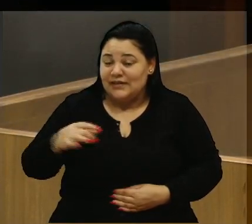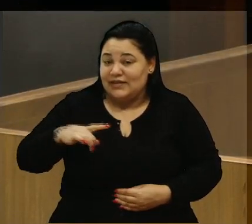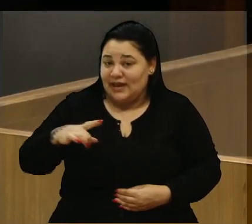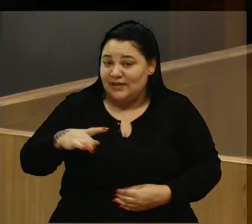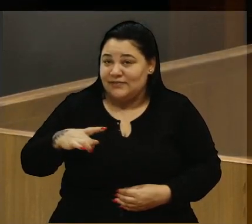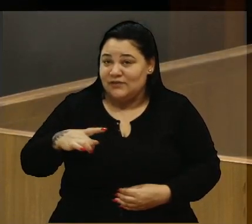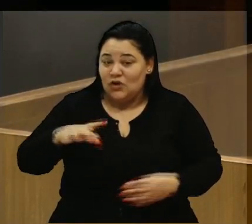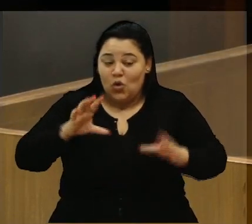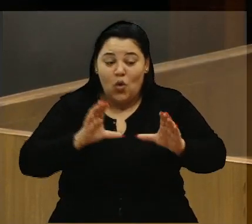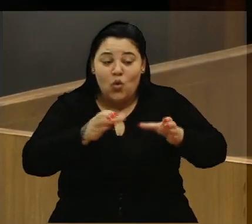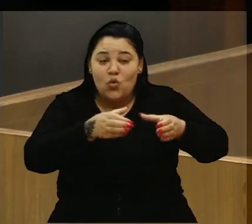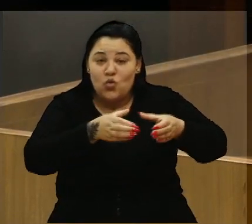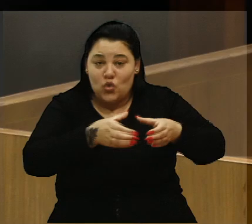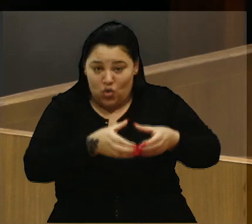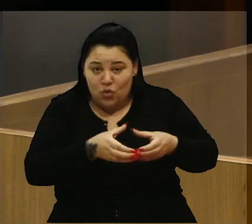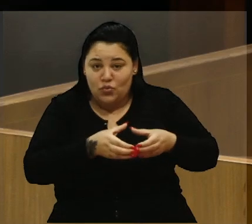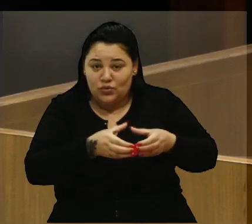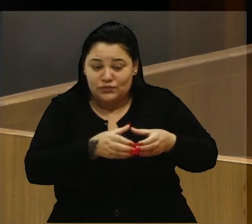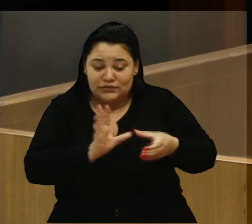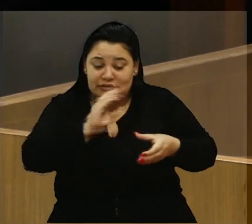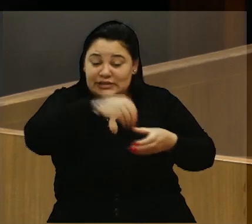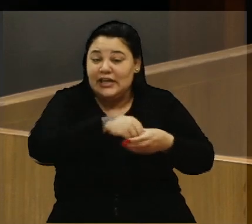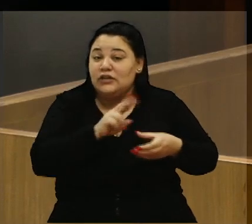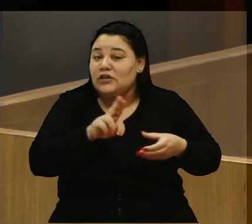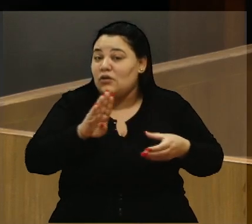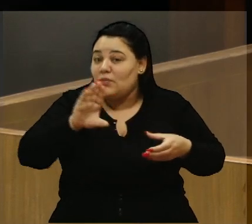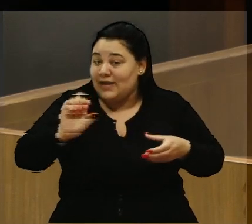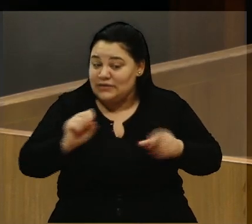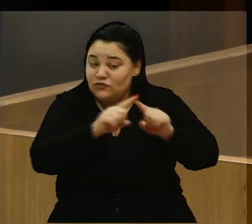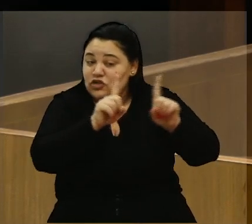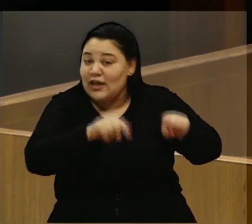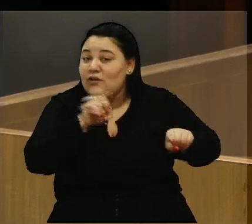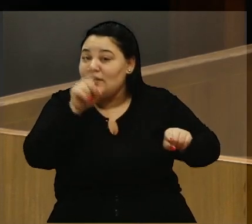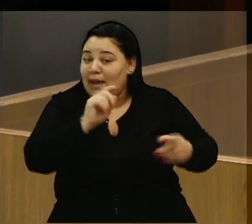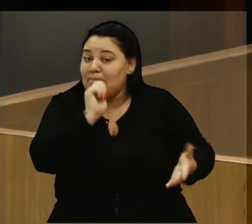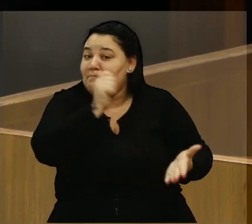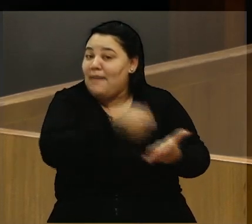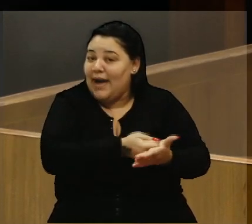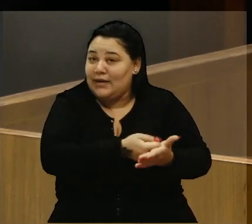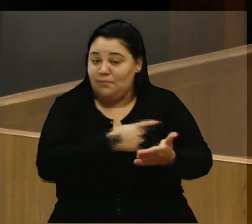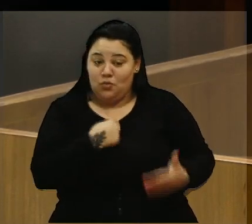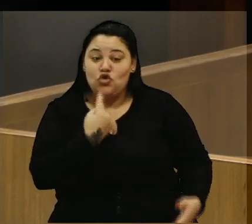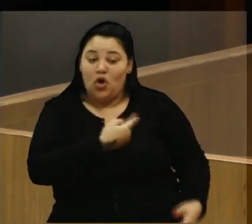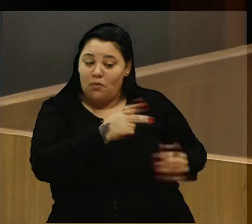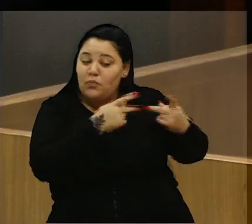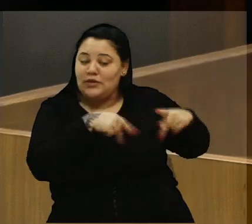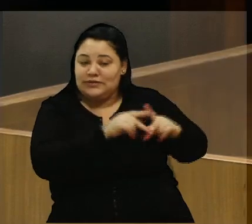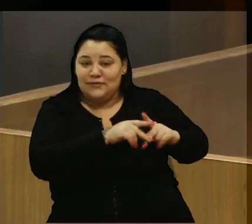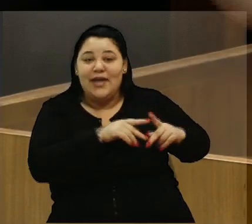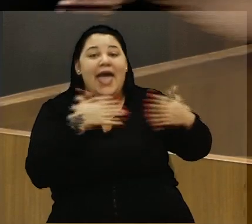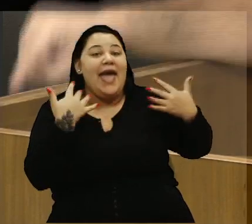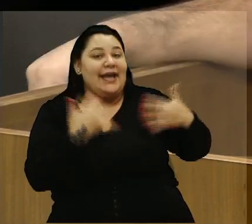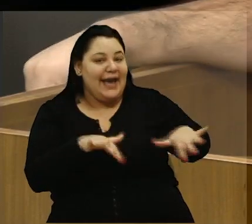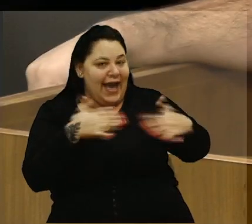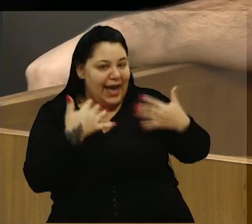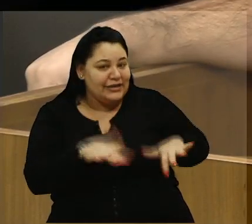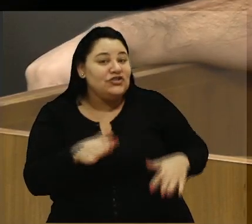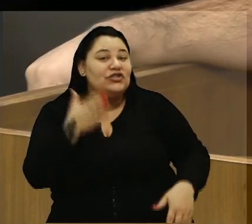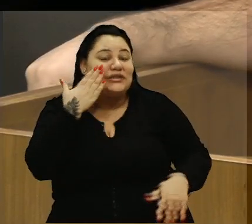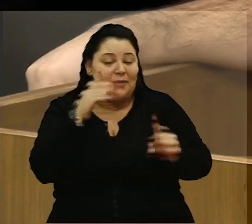uma equipe dentro de uma UBS que é paga por todos nós e não é barato. Servidor público, a gente sabe que não é